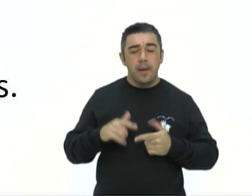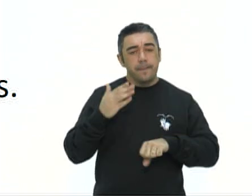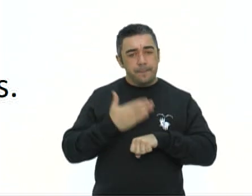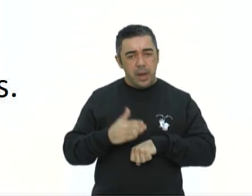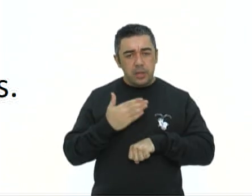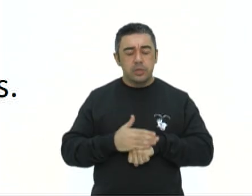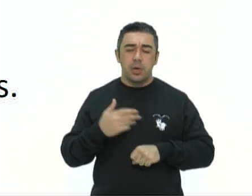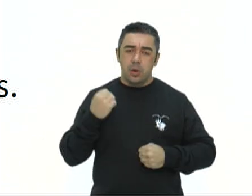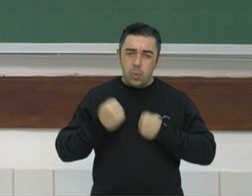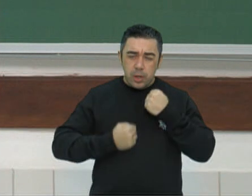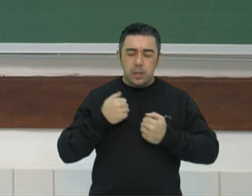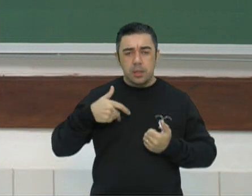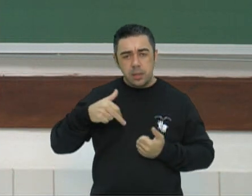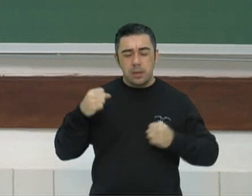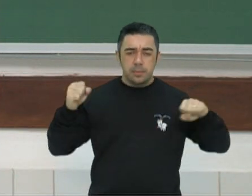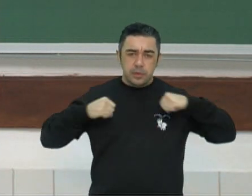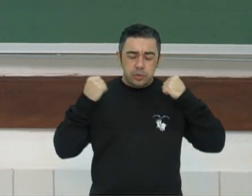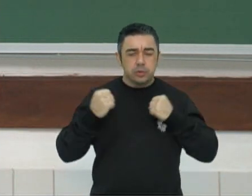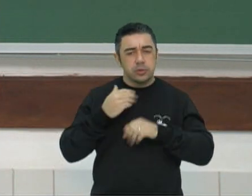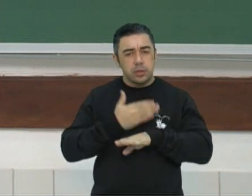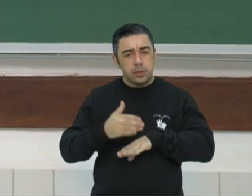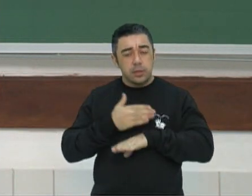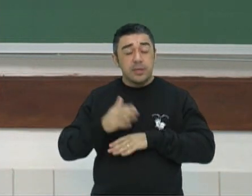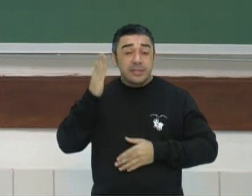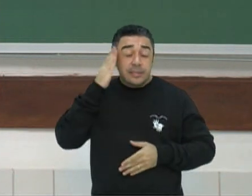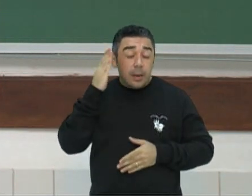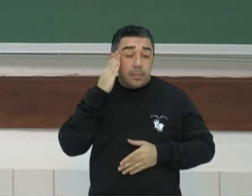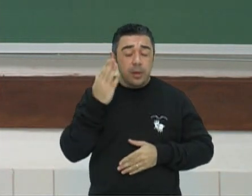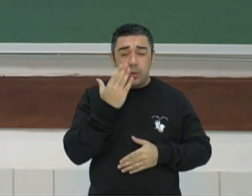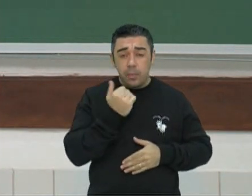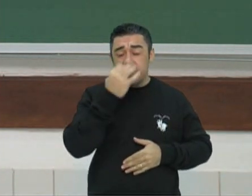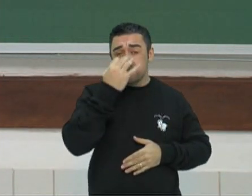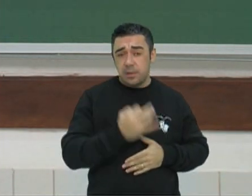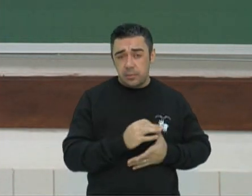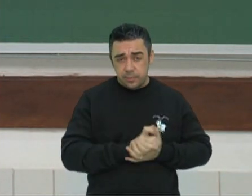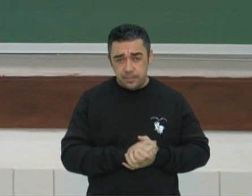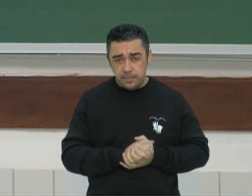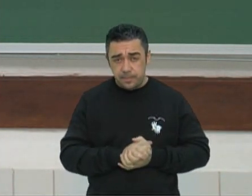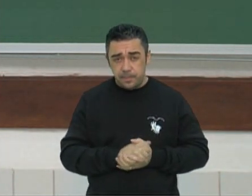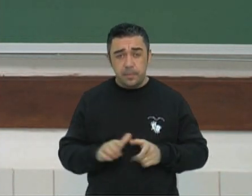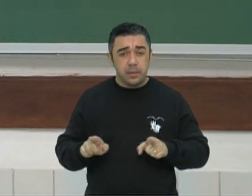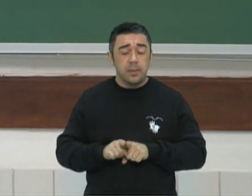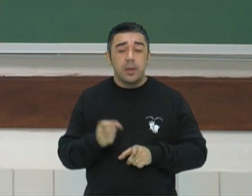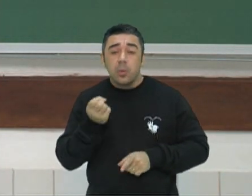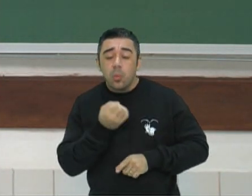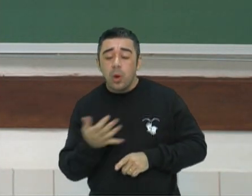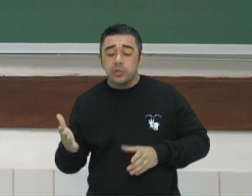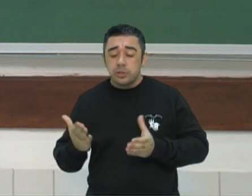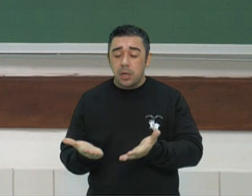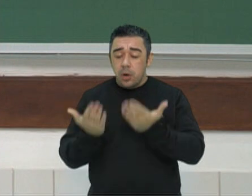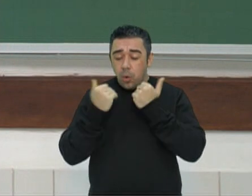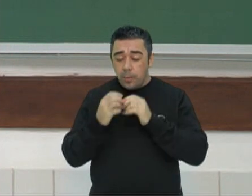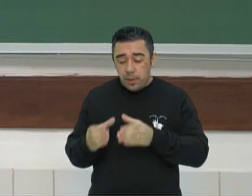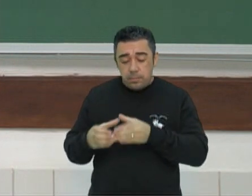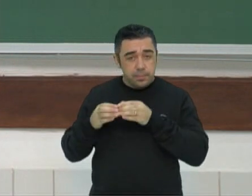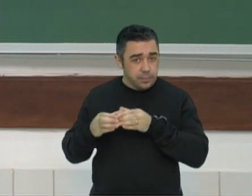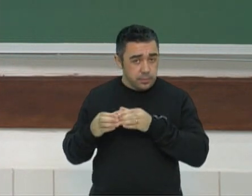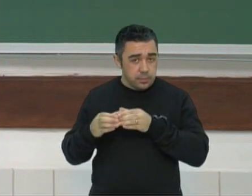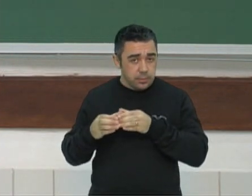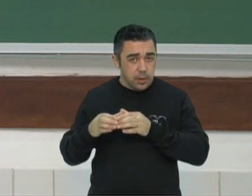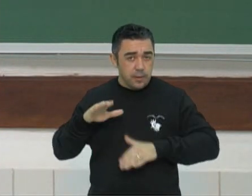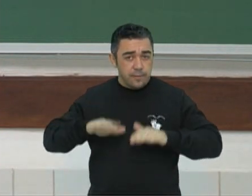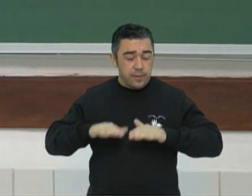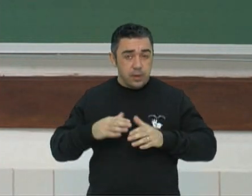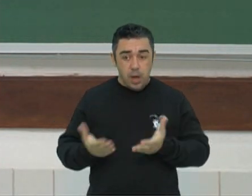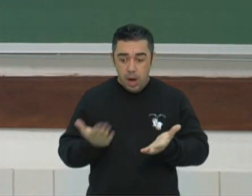atividades físicas. Muitas vezes está ali em saber o que comer, né? E também em que quantidade comer, né? Muitas vezes, assim,